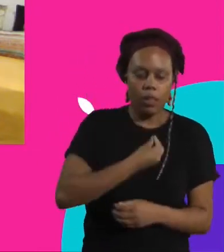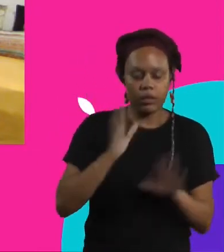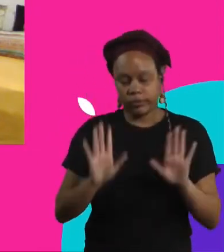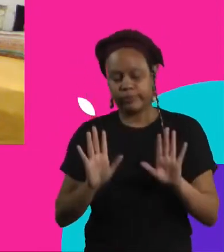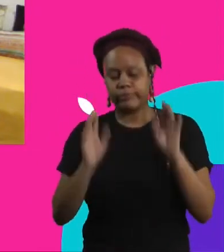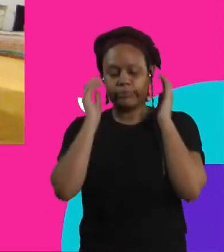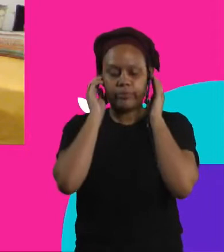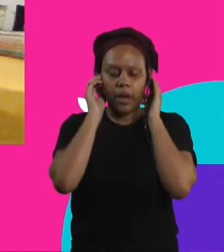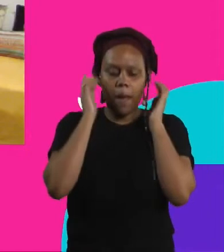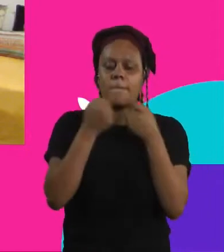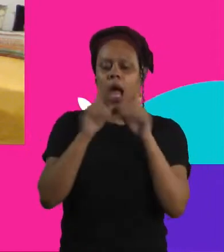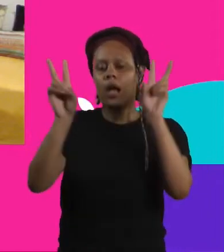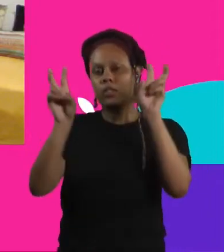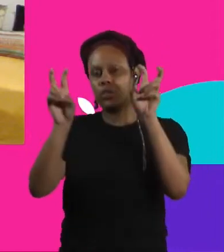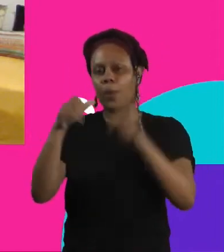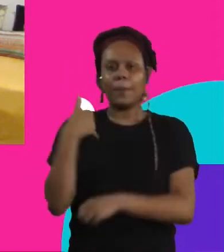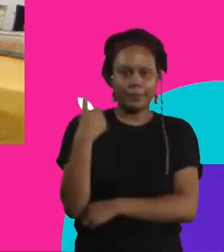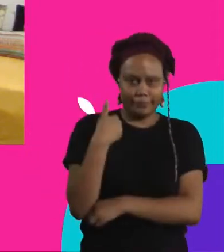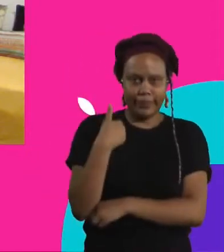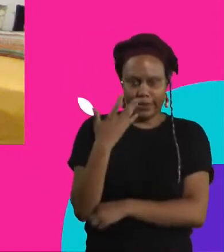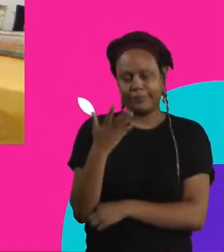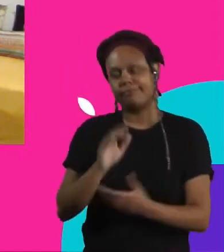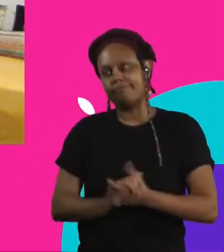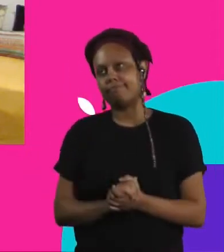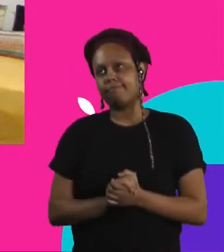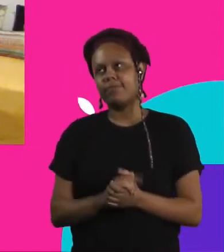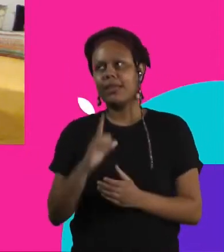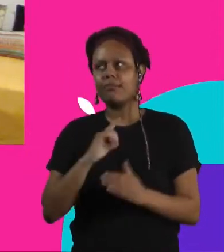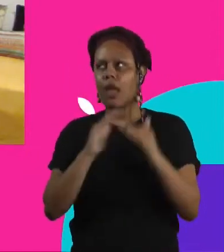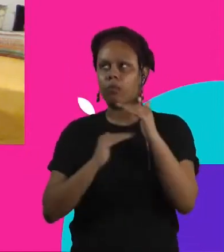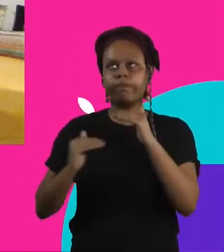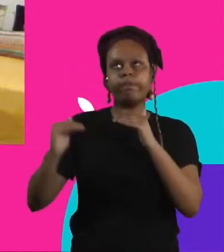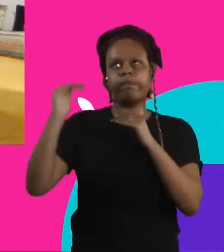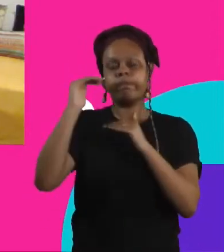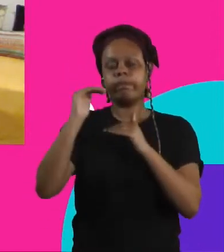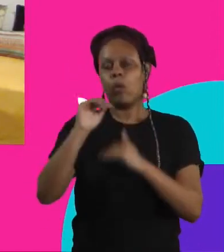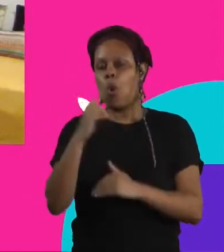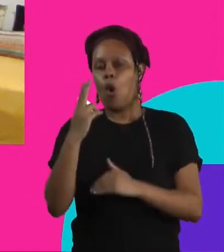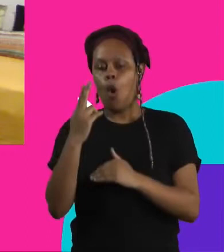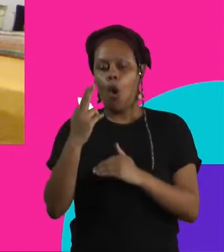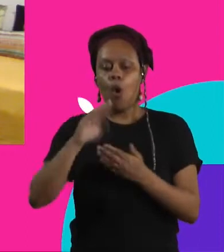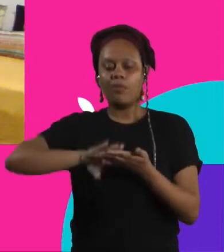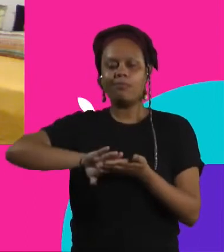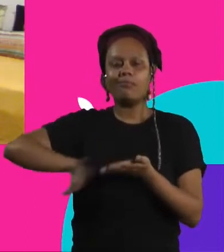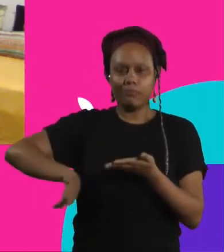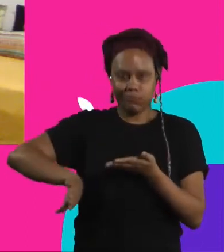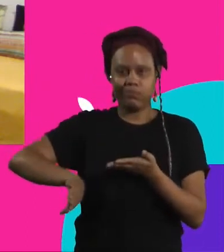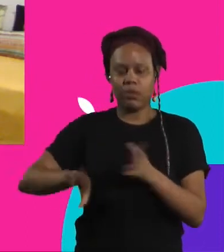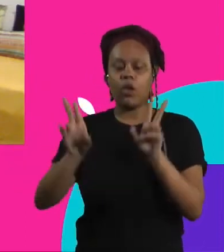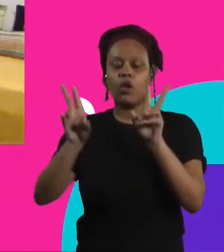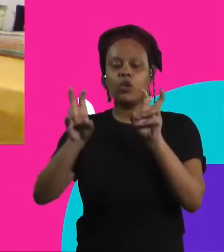questão etária, que existe alguma pirâmide, assim, ou algum nível de exclusão maior ou menor quando eu considero